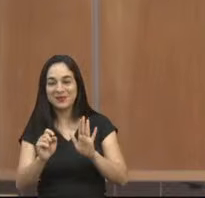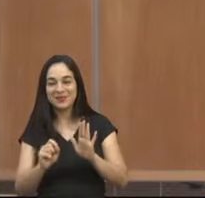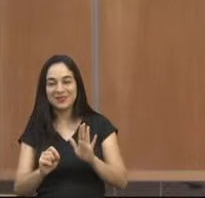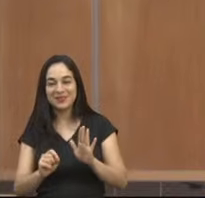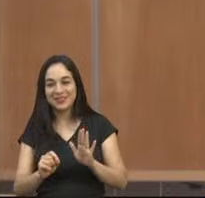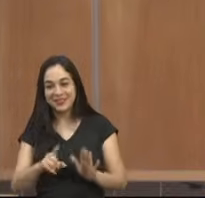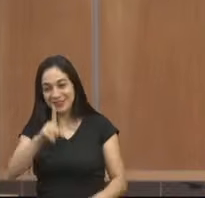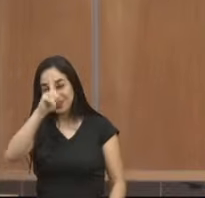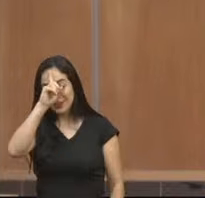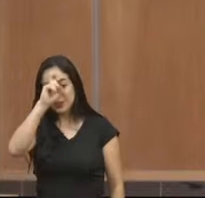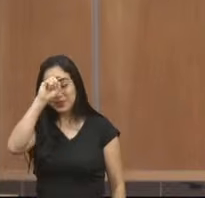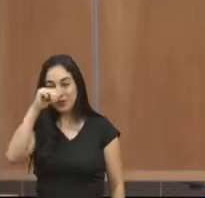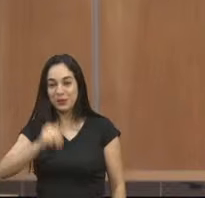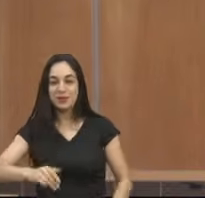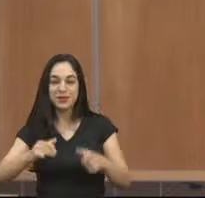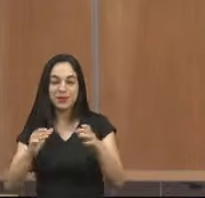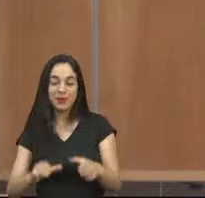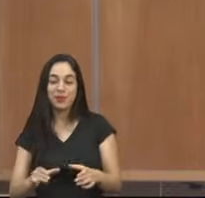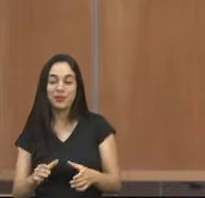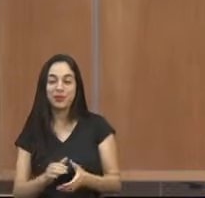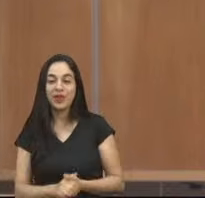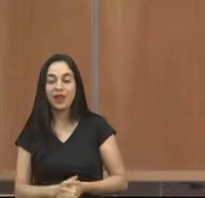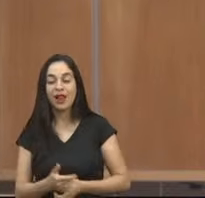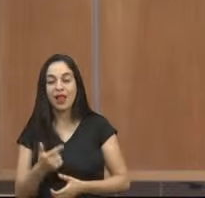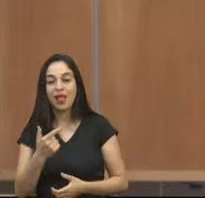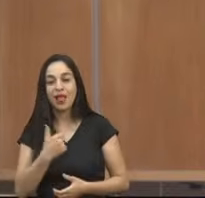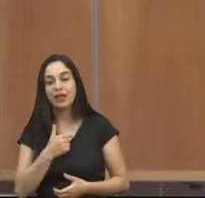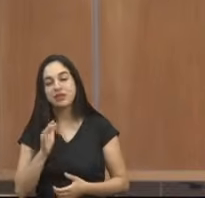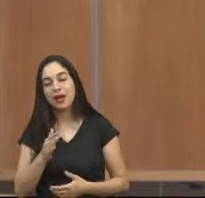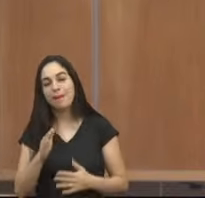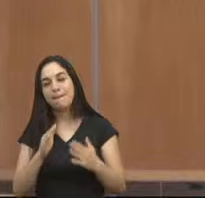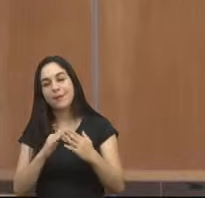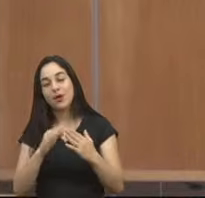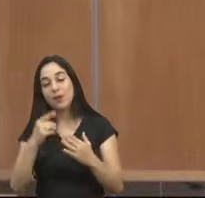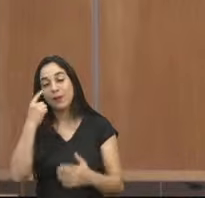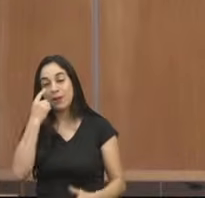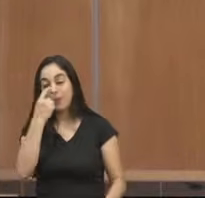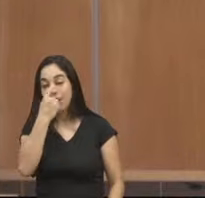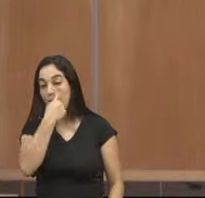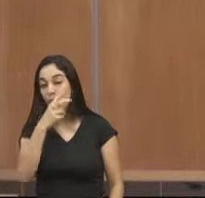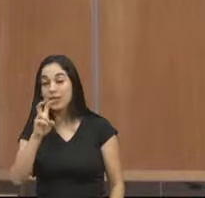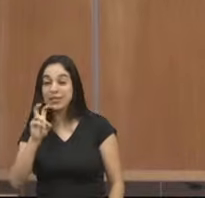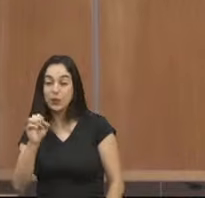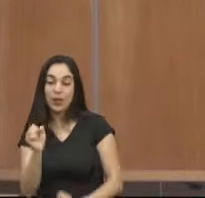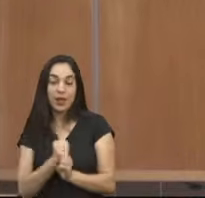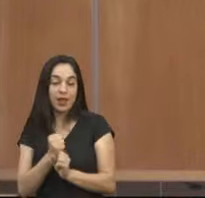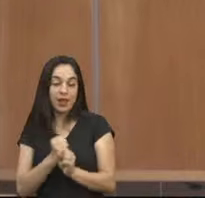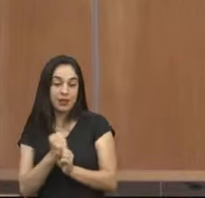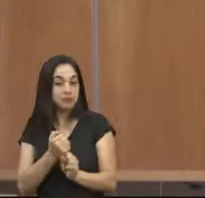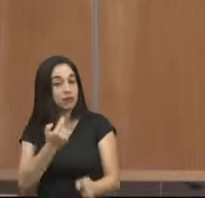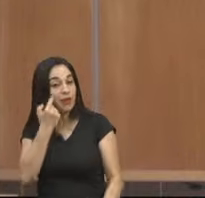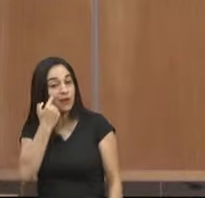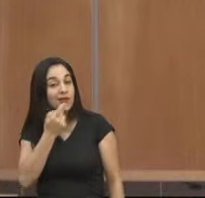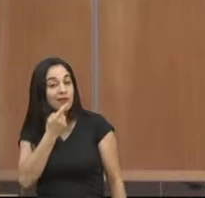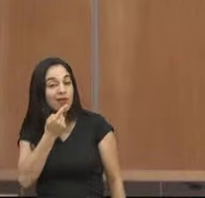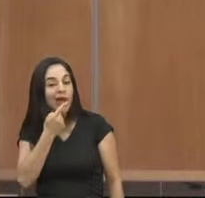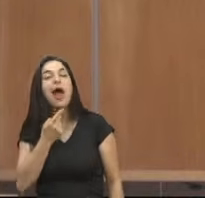Eu tenho 50 anos que eu moro no Parque Minha Lua e eu vejo falar que vai fazer o Hospital